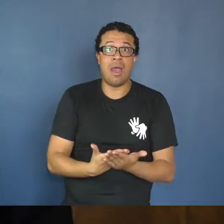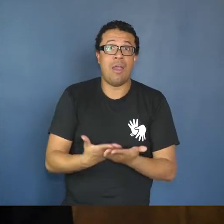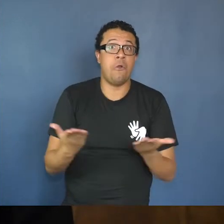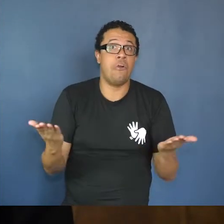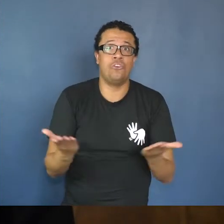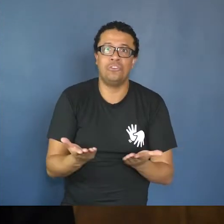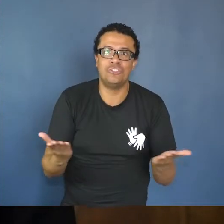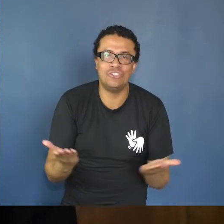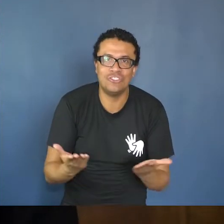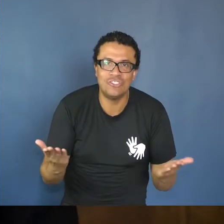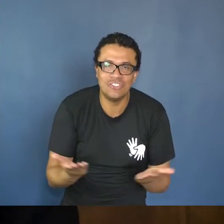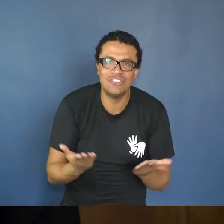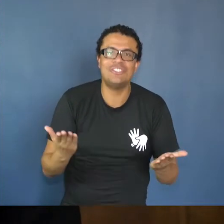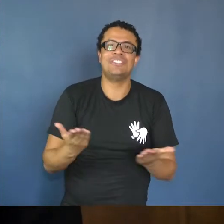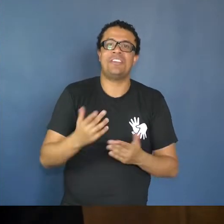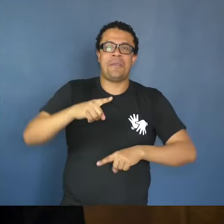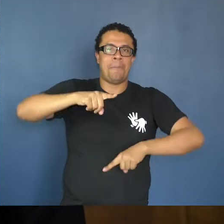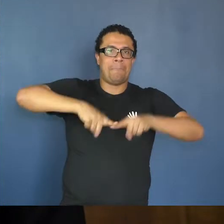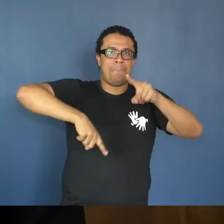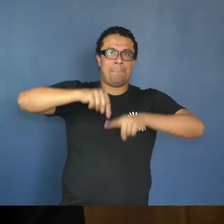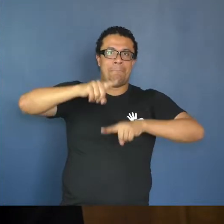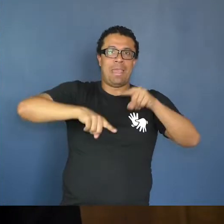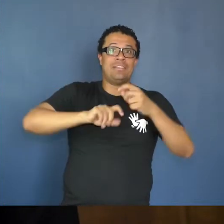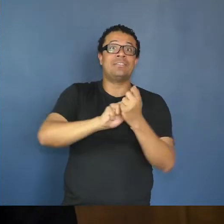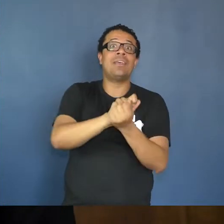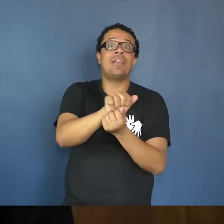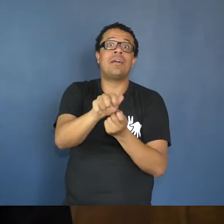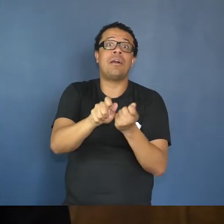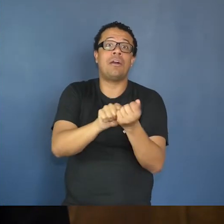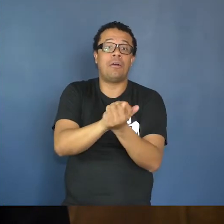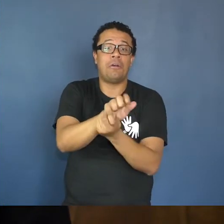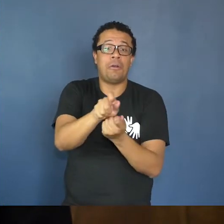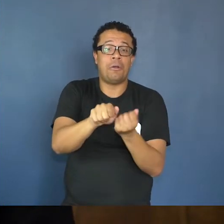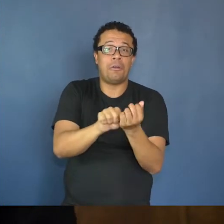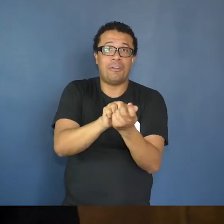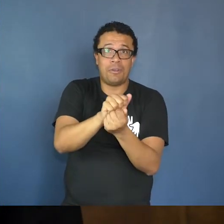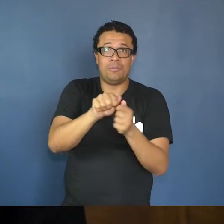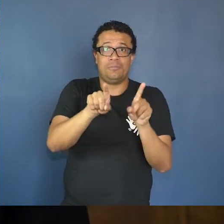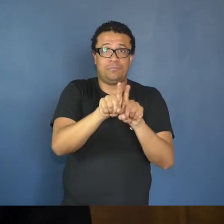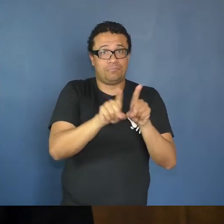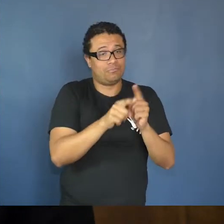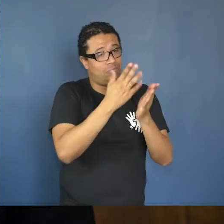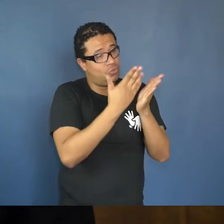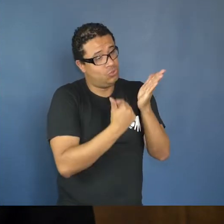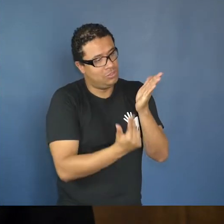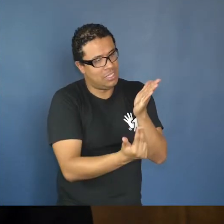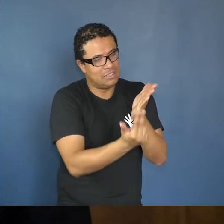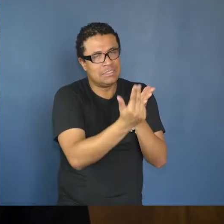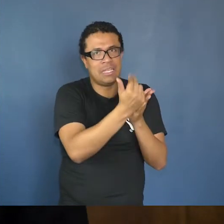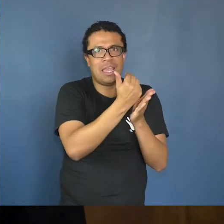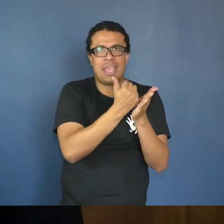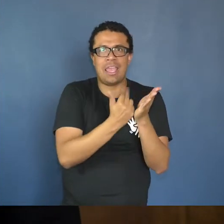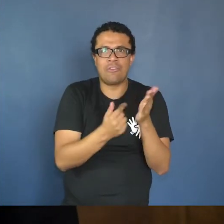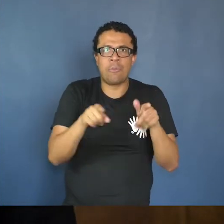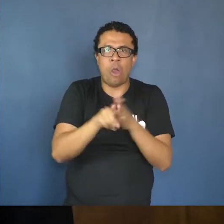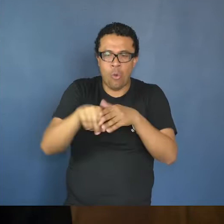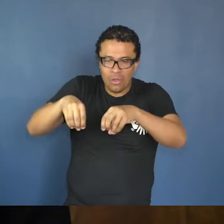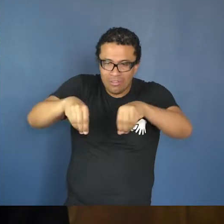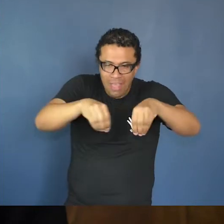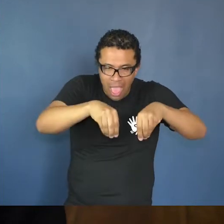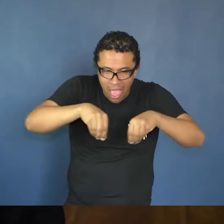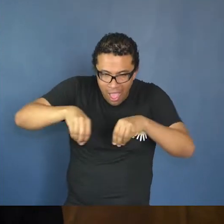estou trabalhando até hoje, fazendo as peças de cerâmica, né? E os desenhos com